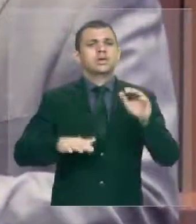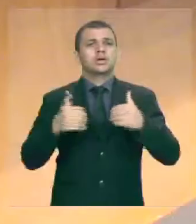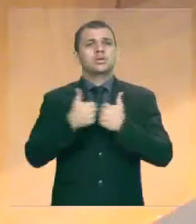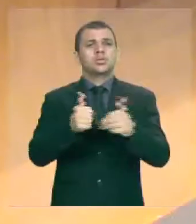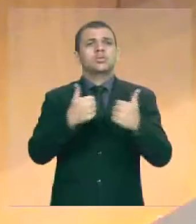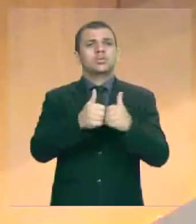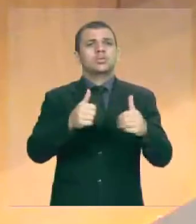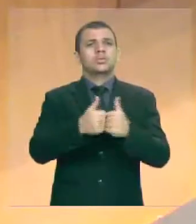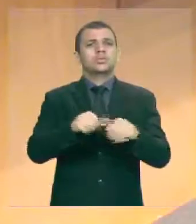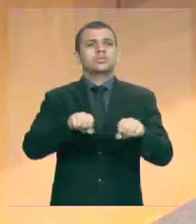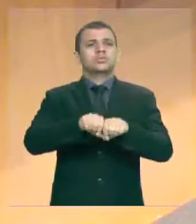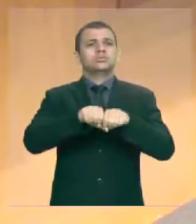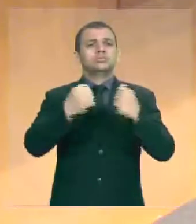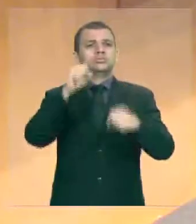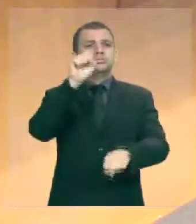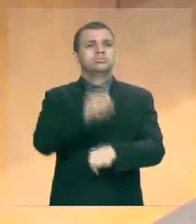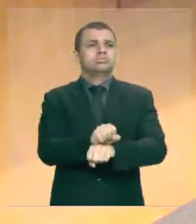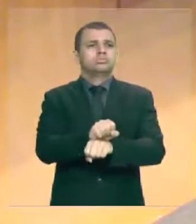do caminho.